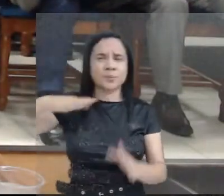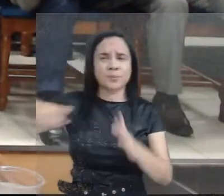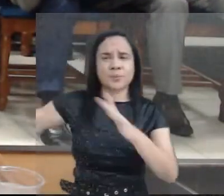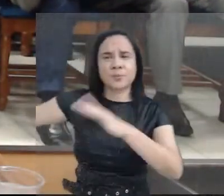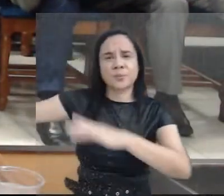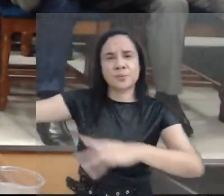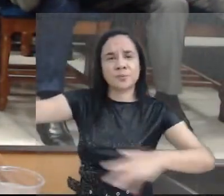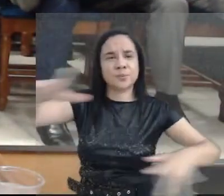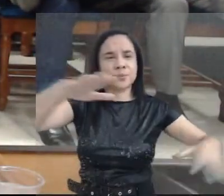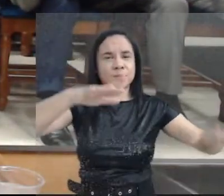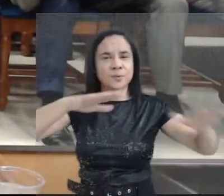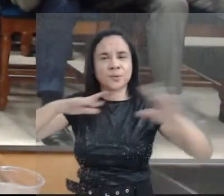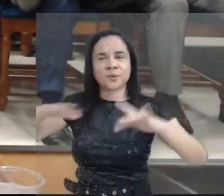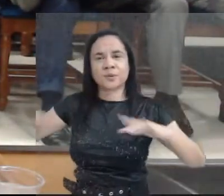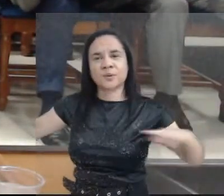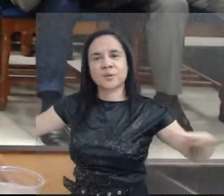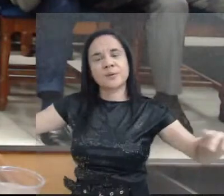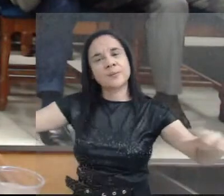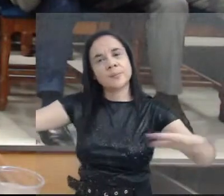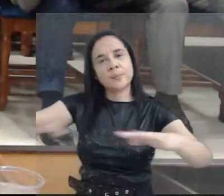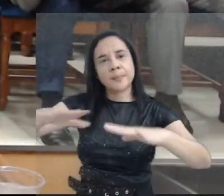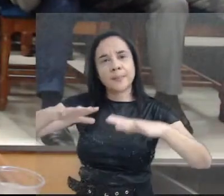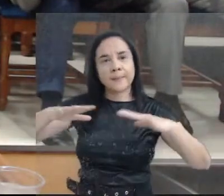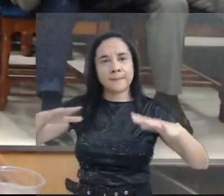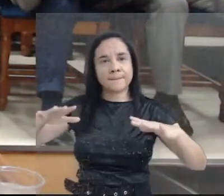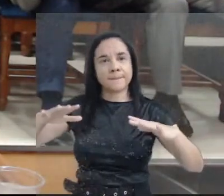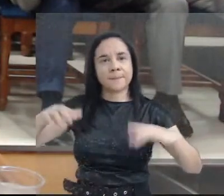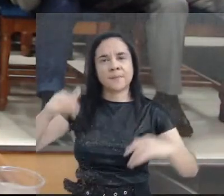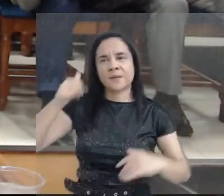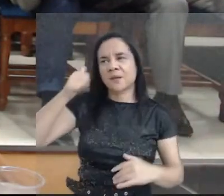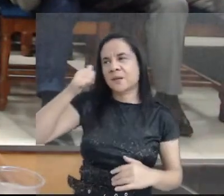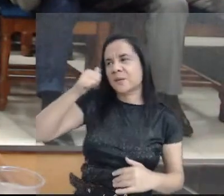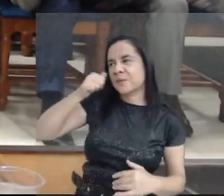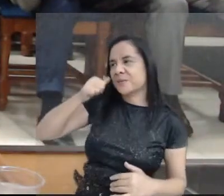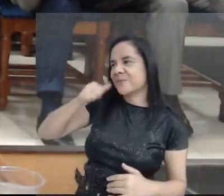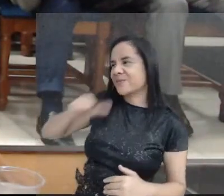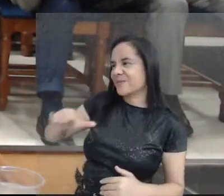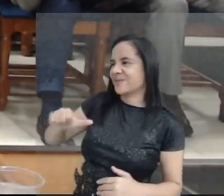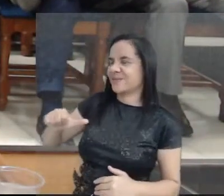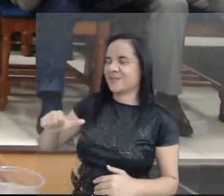sobre todo o povo. Olha, mulheres, os vossos filhos,